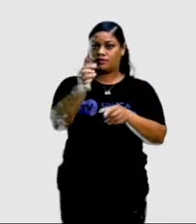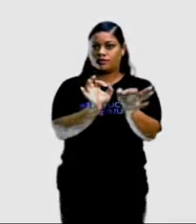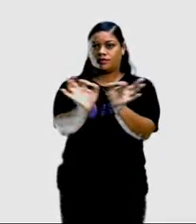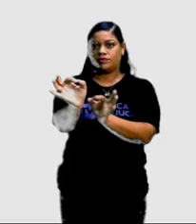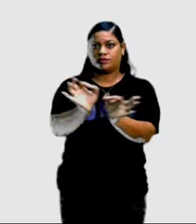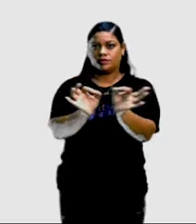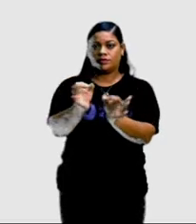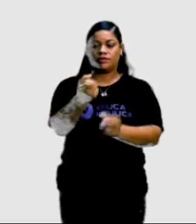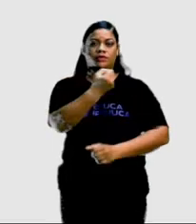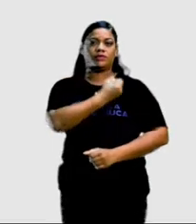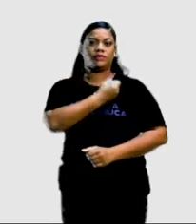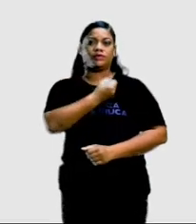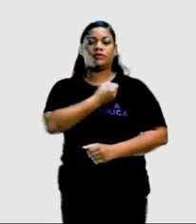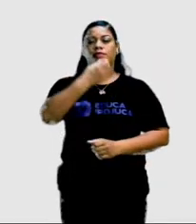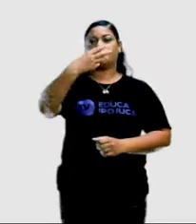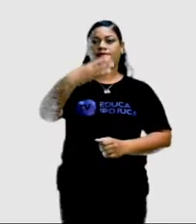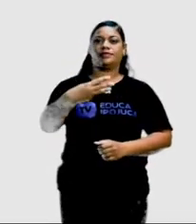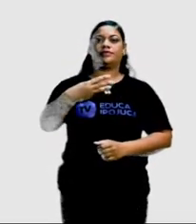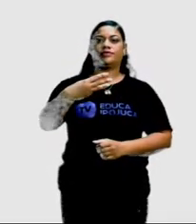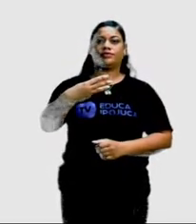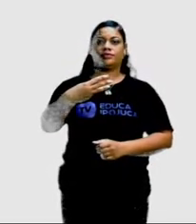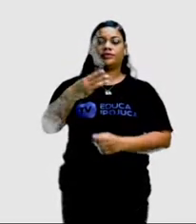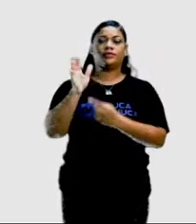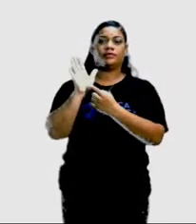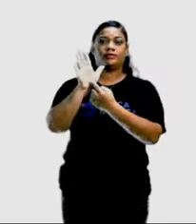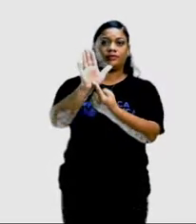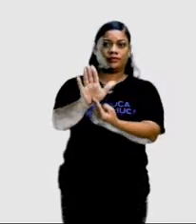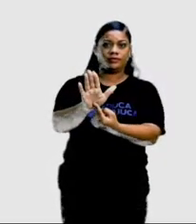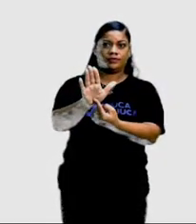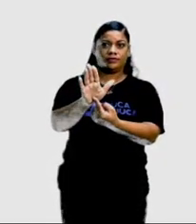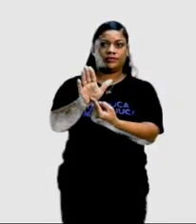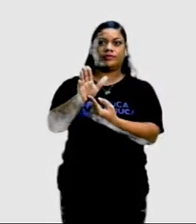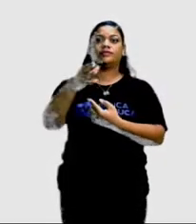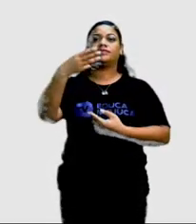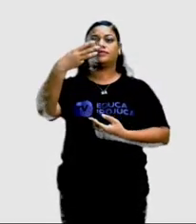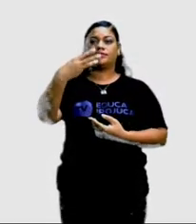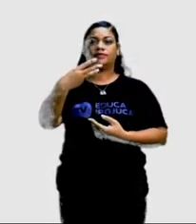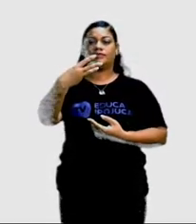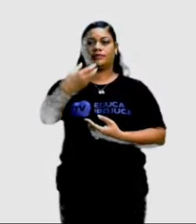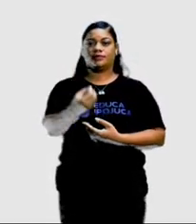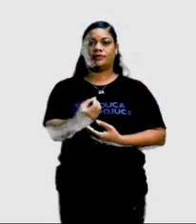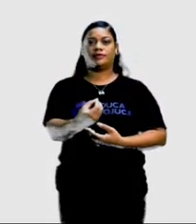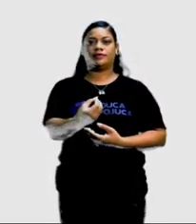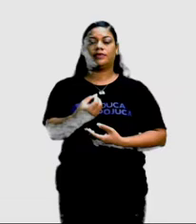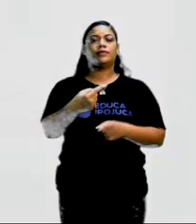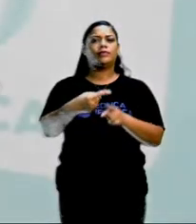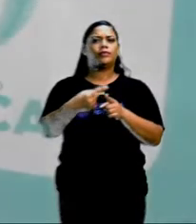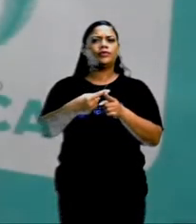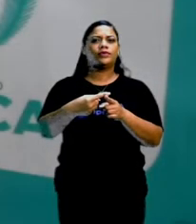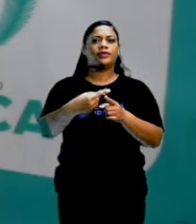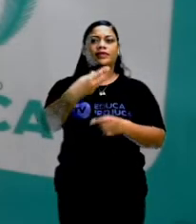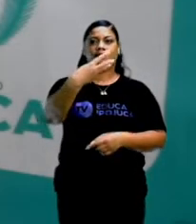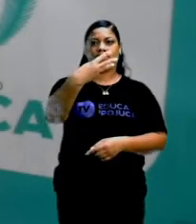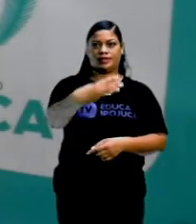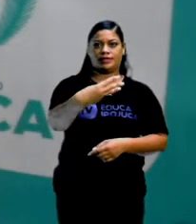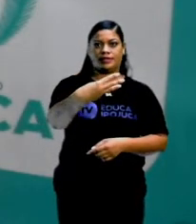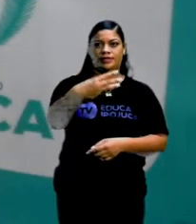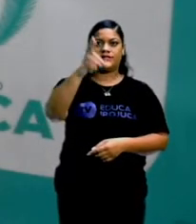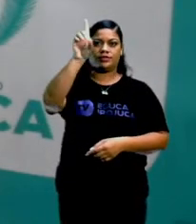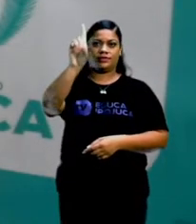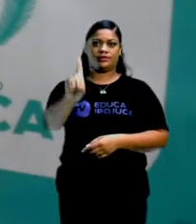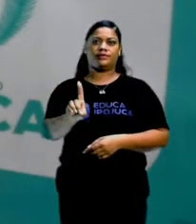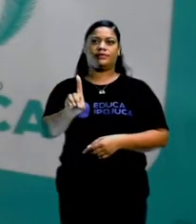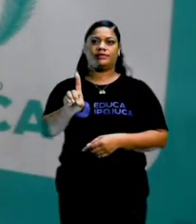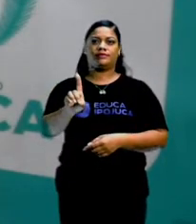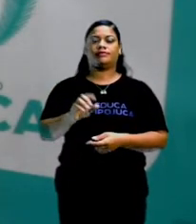ordem, temos o número 3, que representa 30, porque é 3 dezenas.